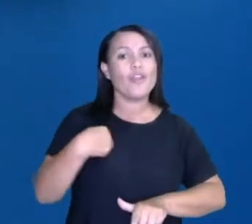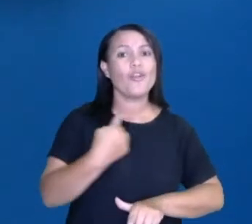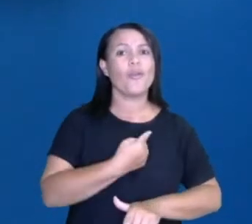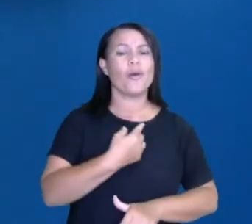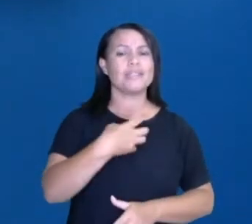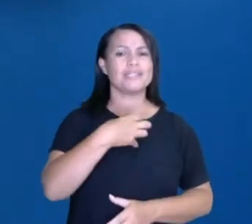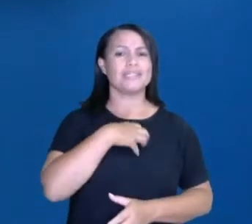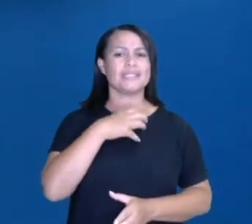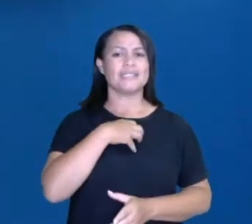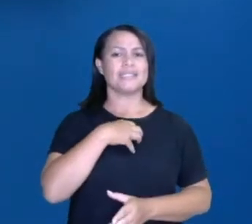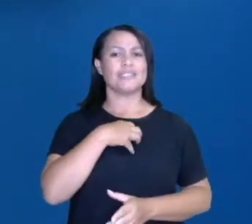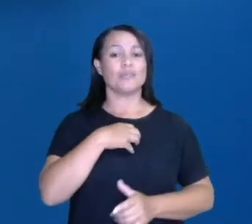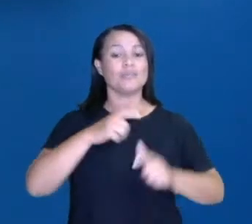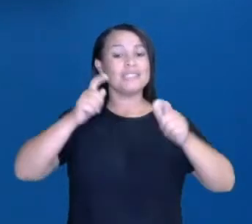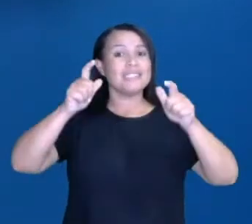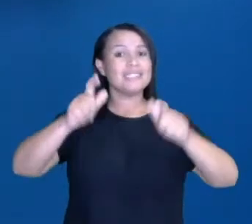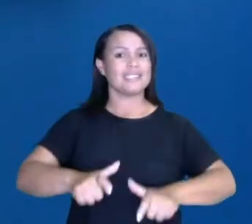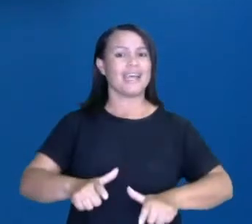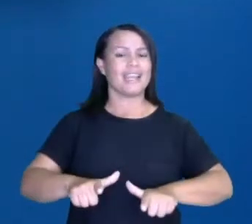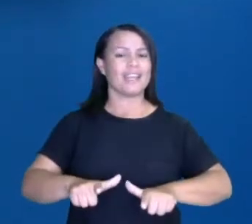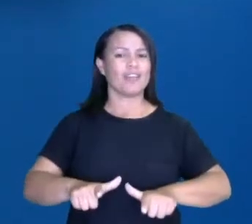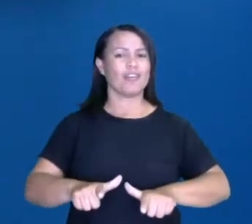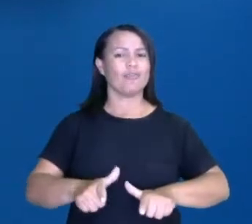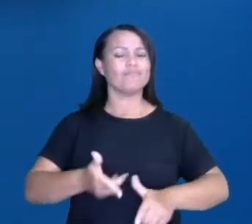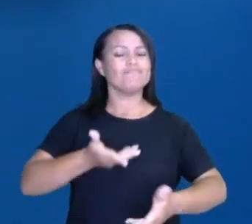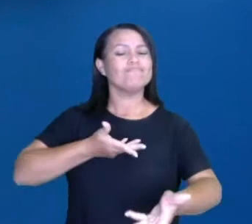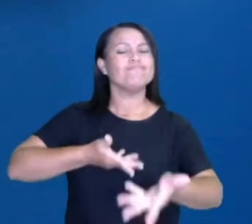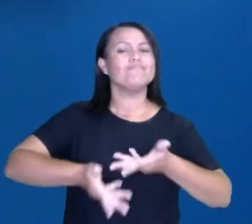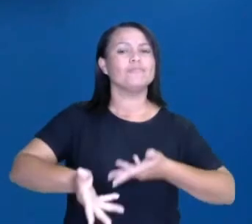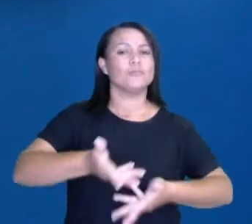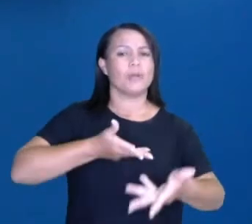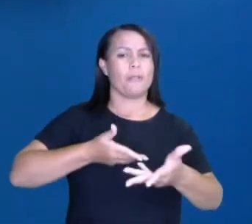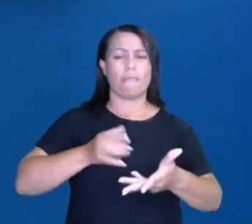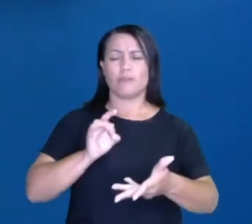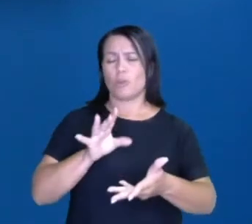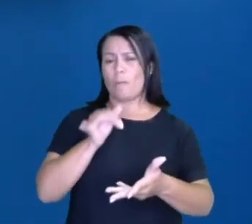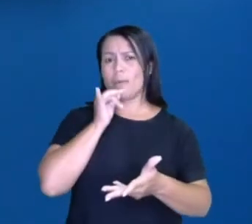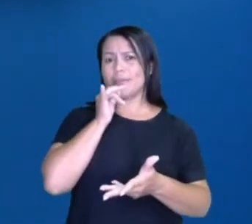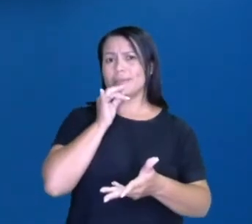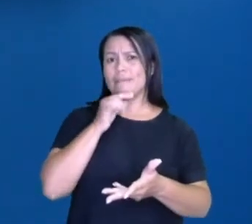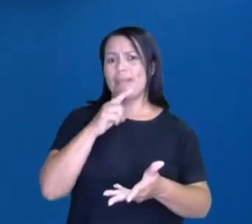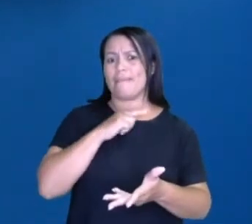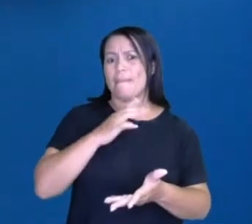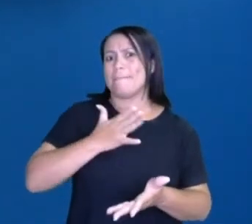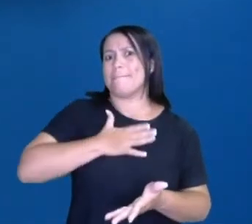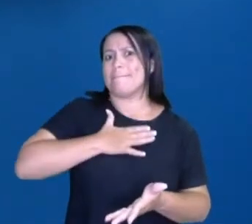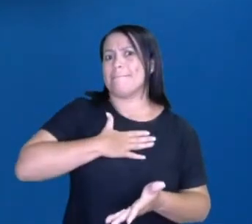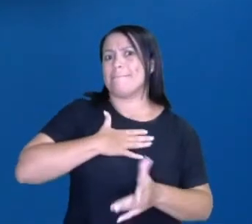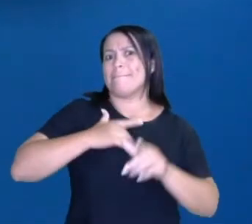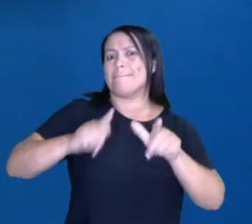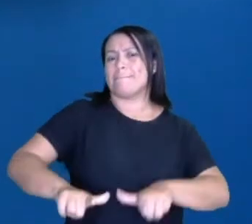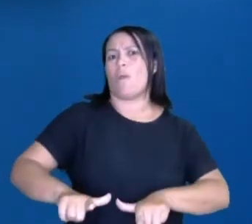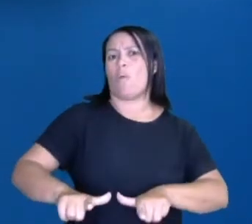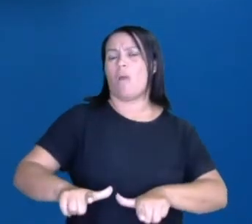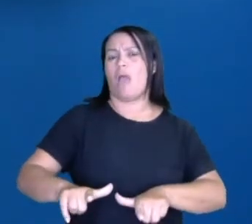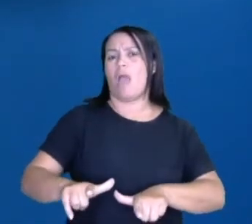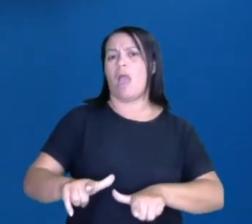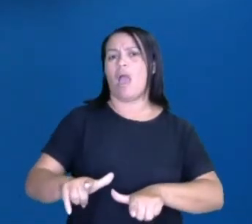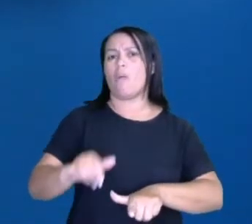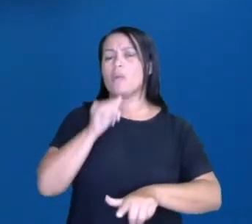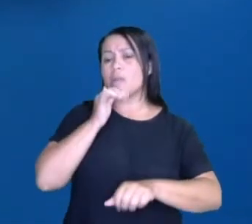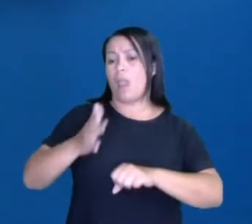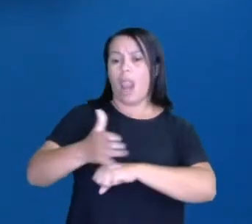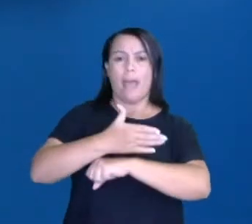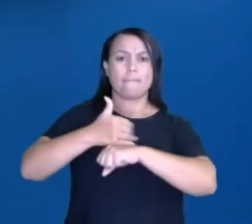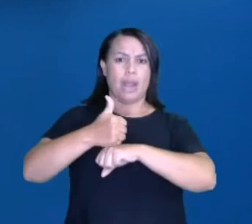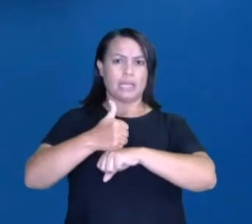sente parte daquele ambiente, certo? Então, não é uma questão de possessividade, né? Por exemplo, praça, a